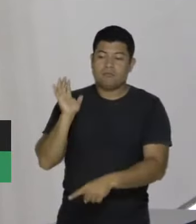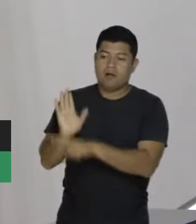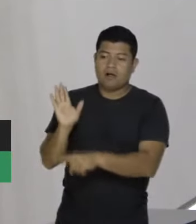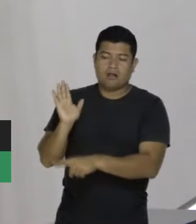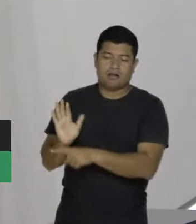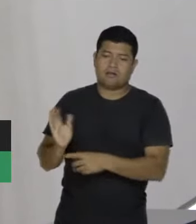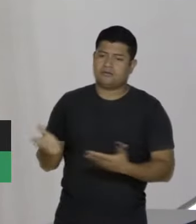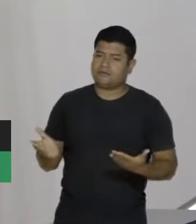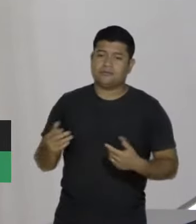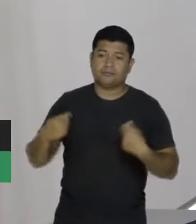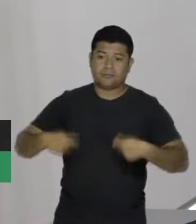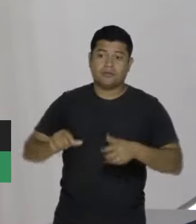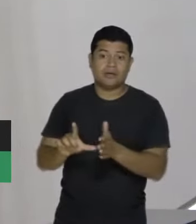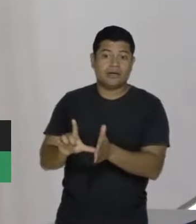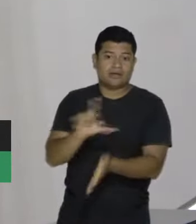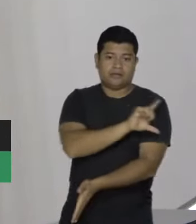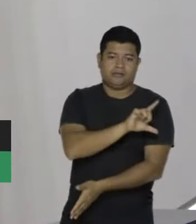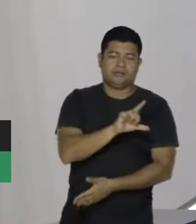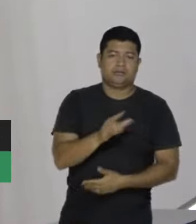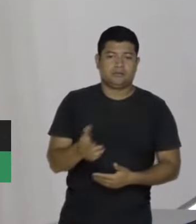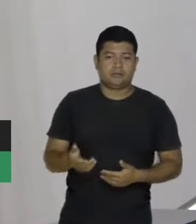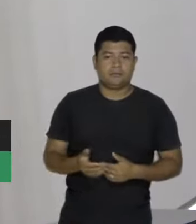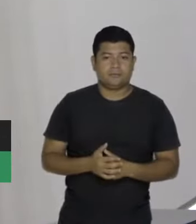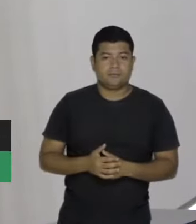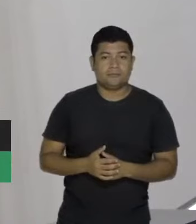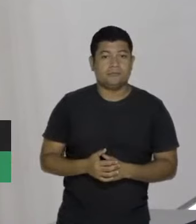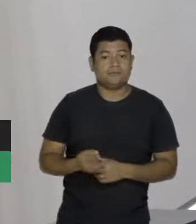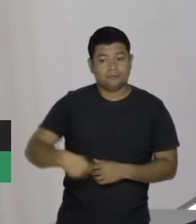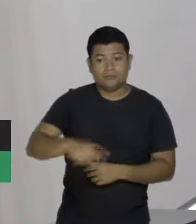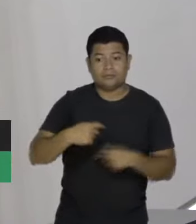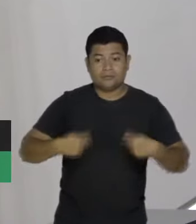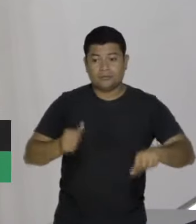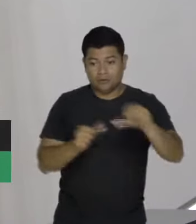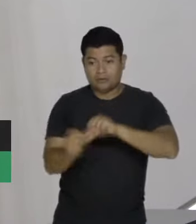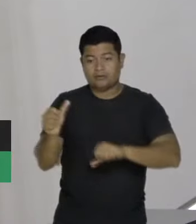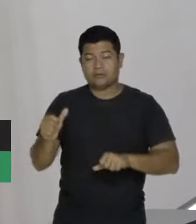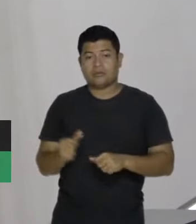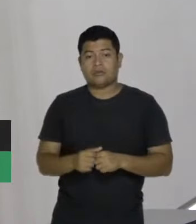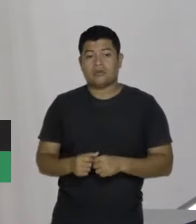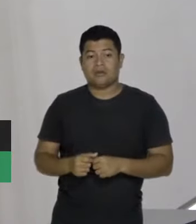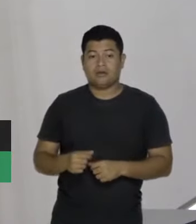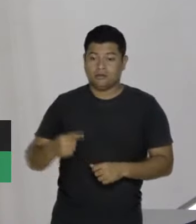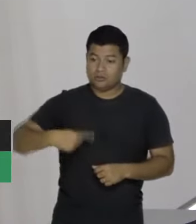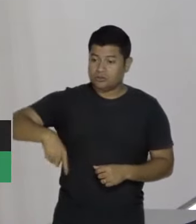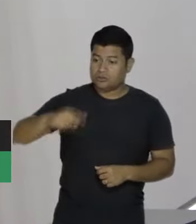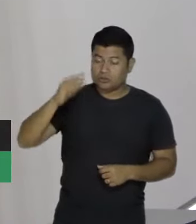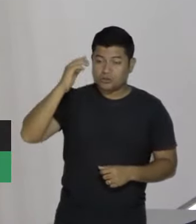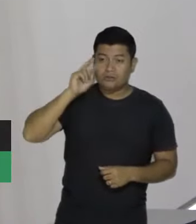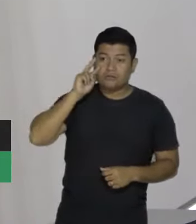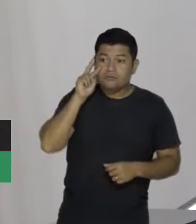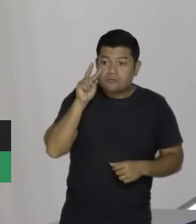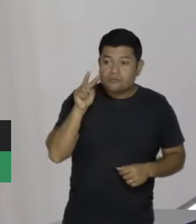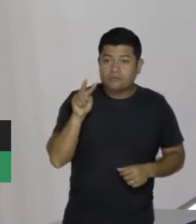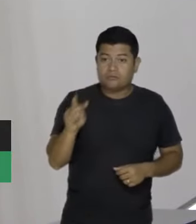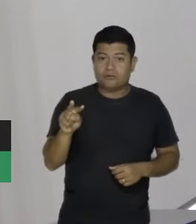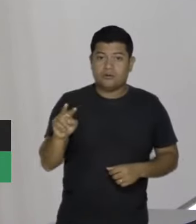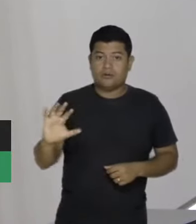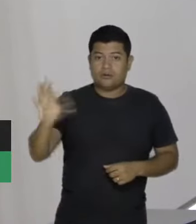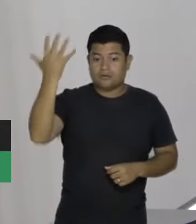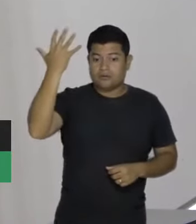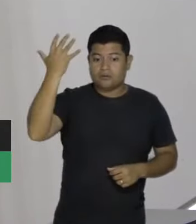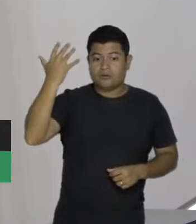ocorrido. Então, nós temos que mudar. Nós estamos vendo a tragédia